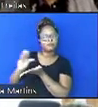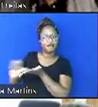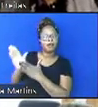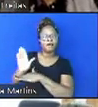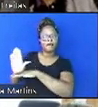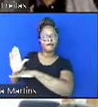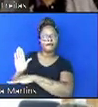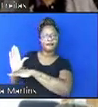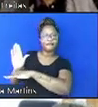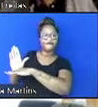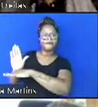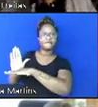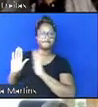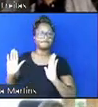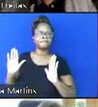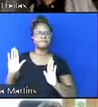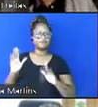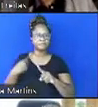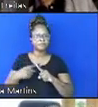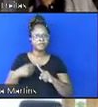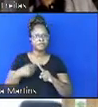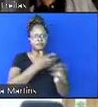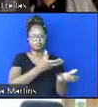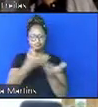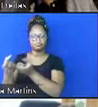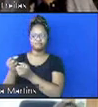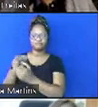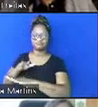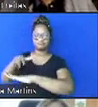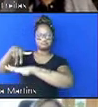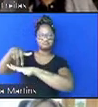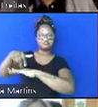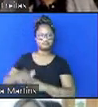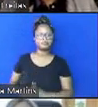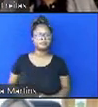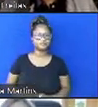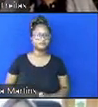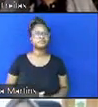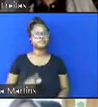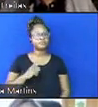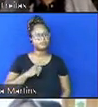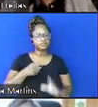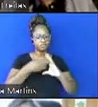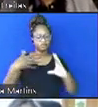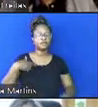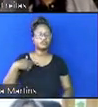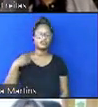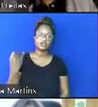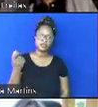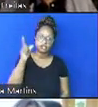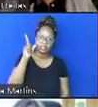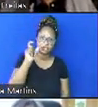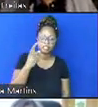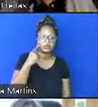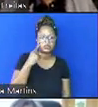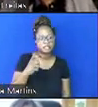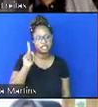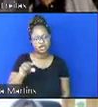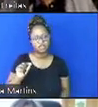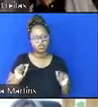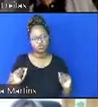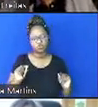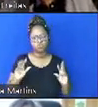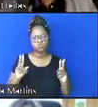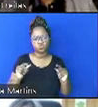tenha respeito a você, por exemplo, naquela instituição. Existe uma característica muito interessante, e aí tem a característica